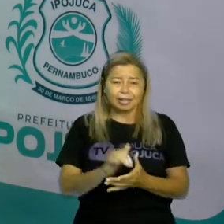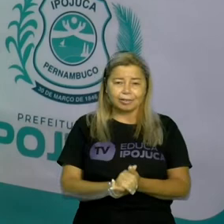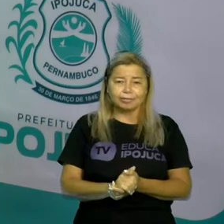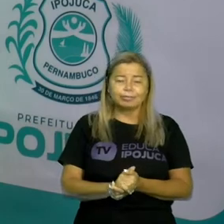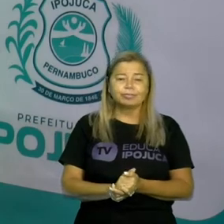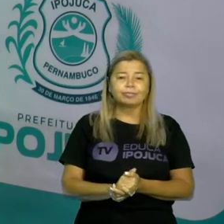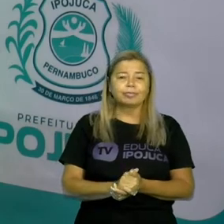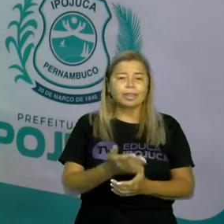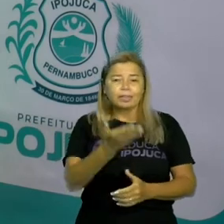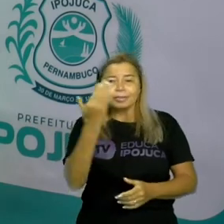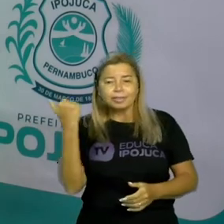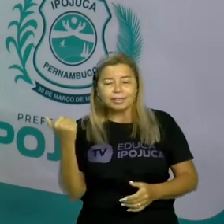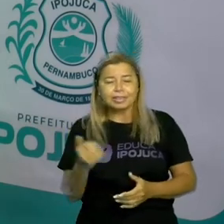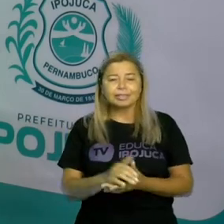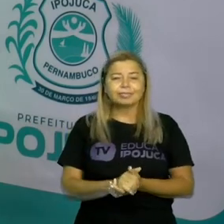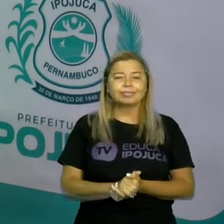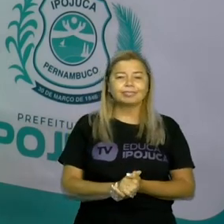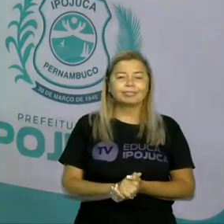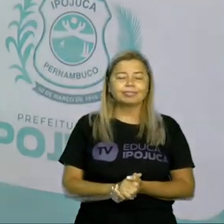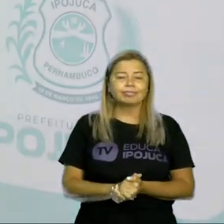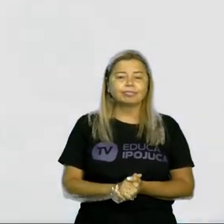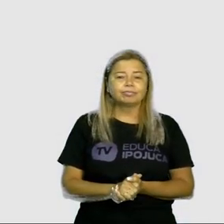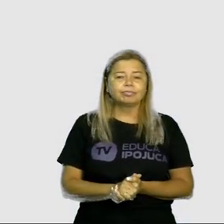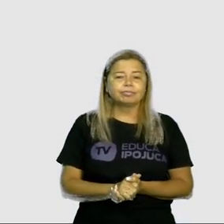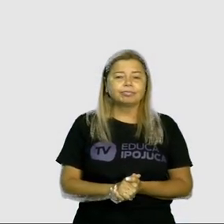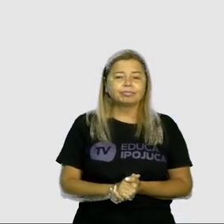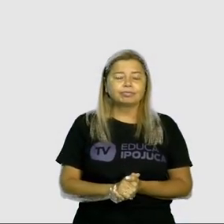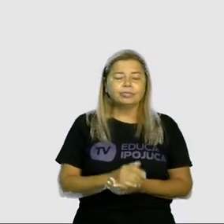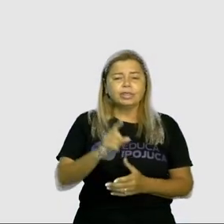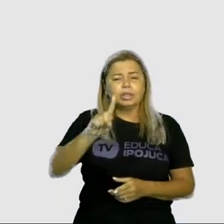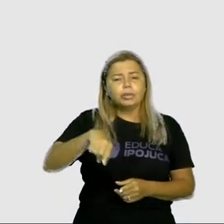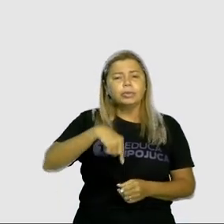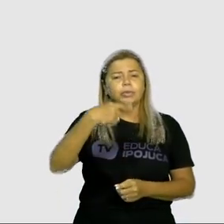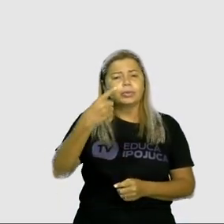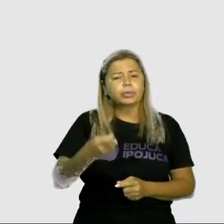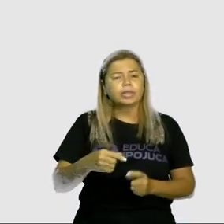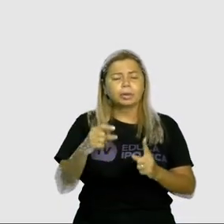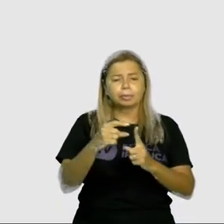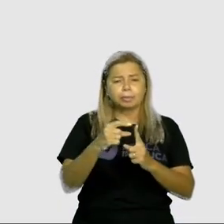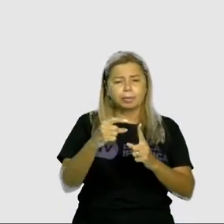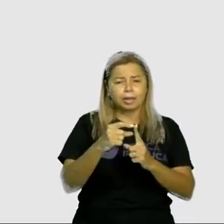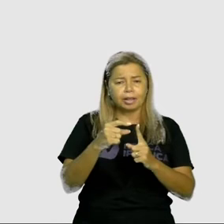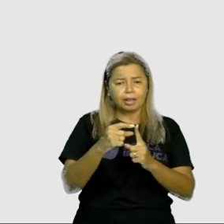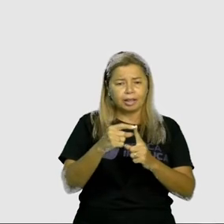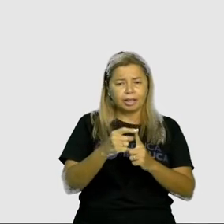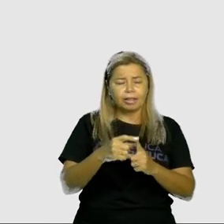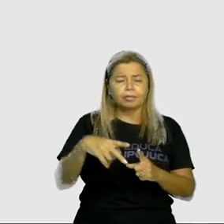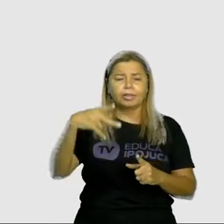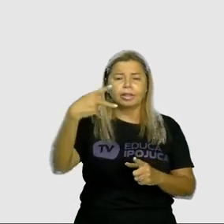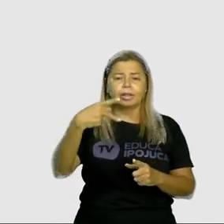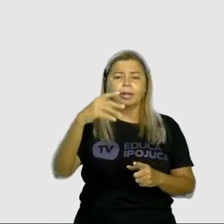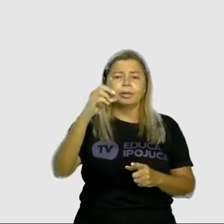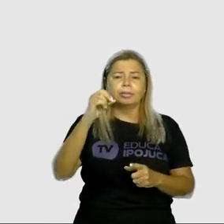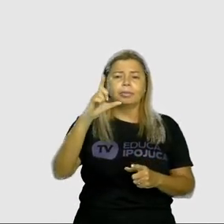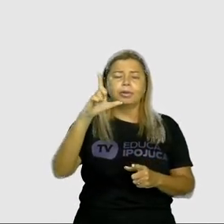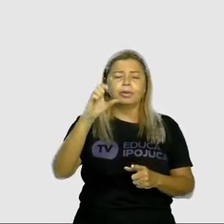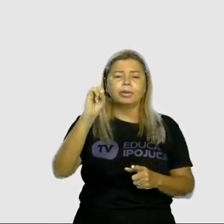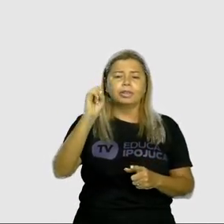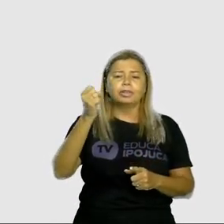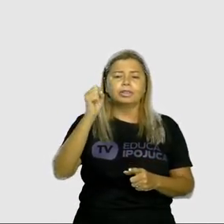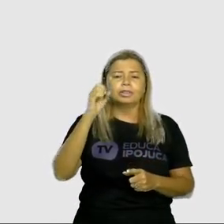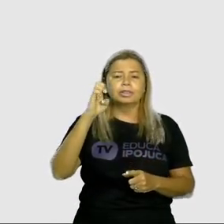quer? Vamos lá? Que outra palavra polissêmicas você conhece?